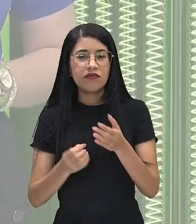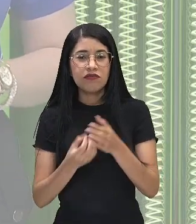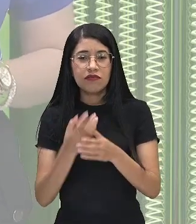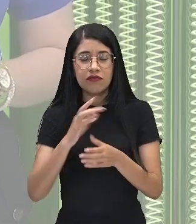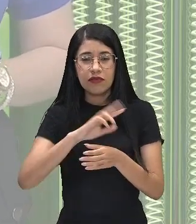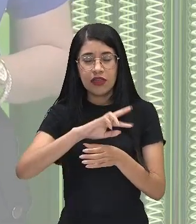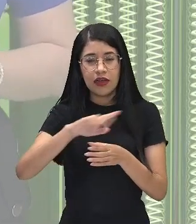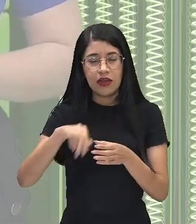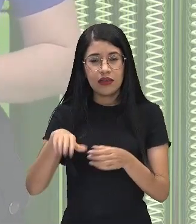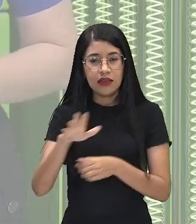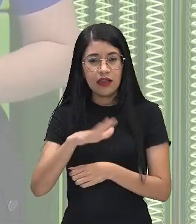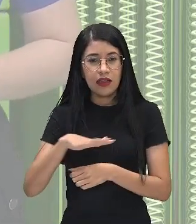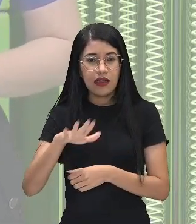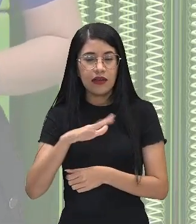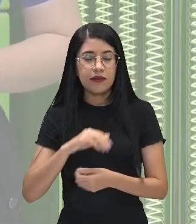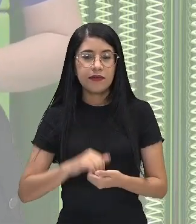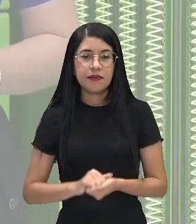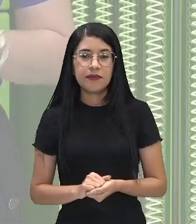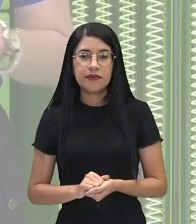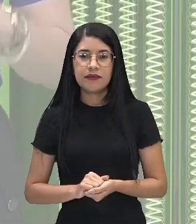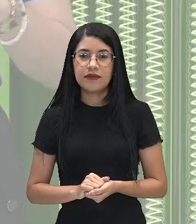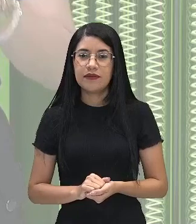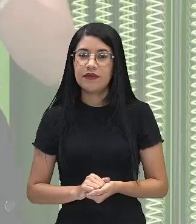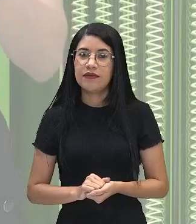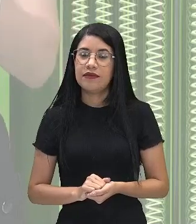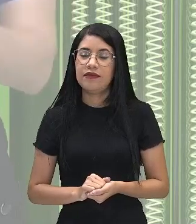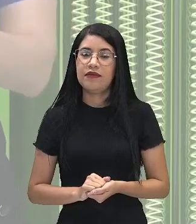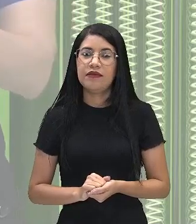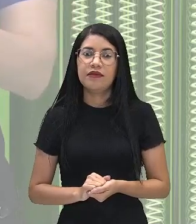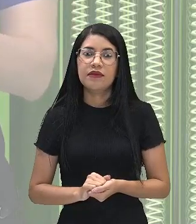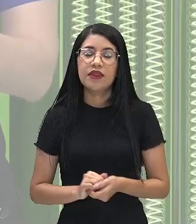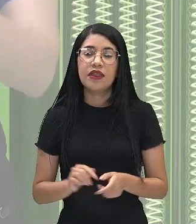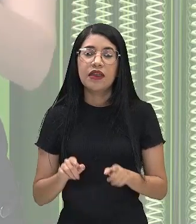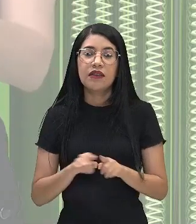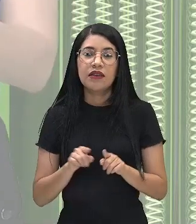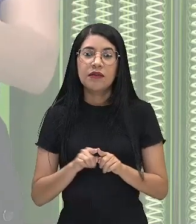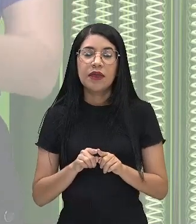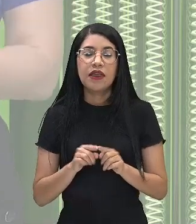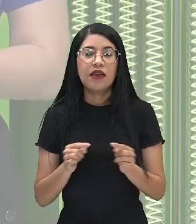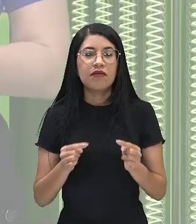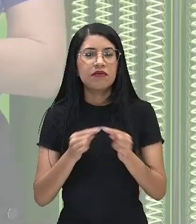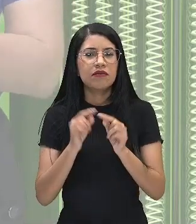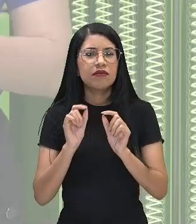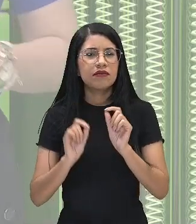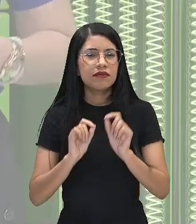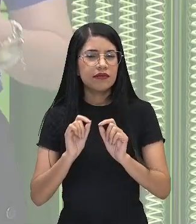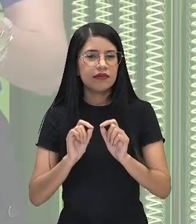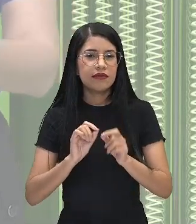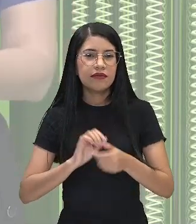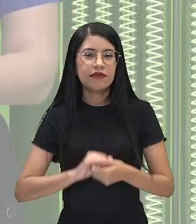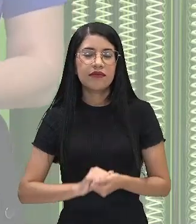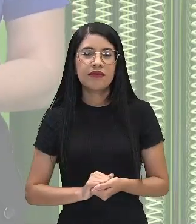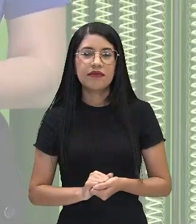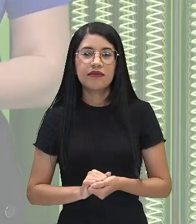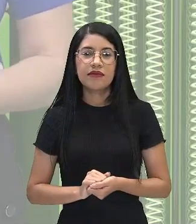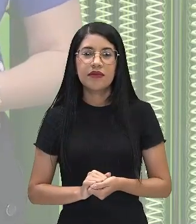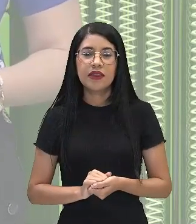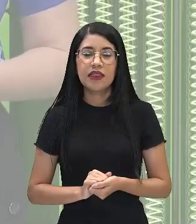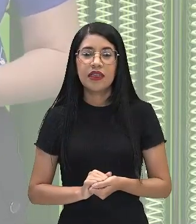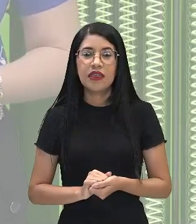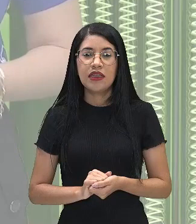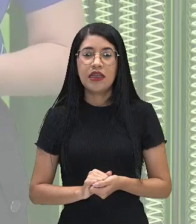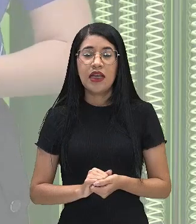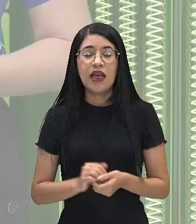região. Além disso, tivemos concomitantemente, o que isso quer dizer? Tivemos ao mesmo